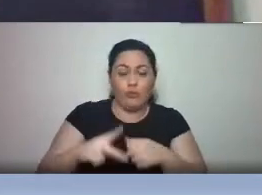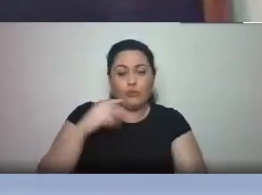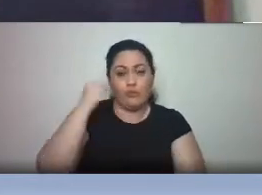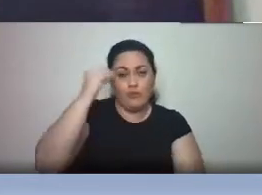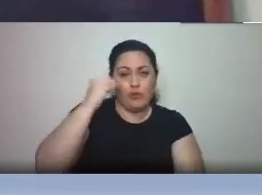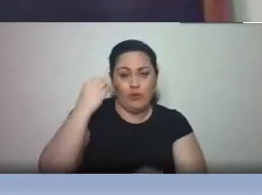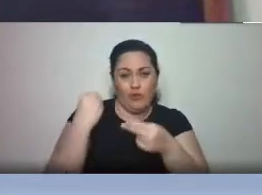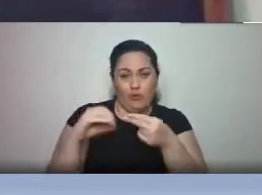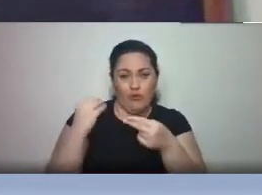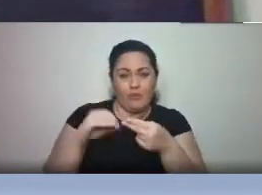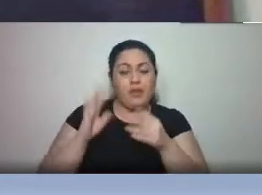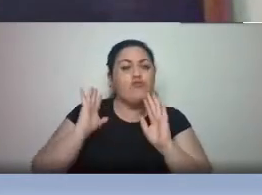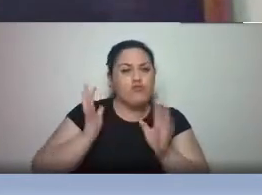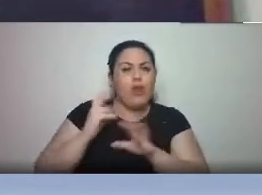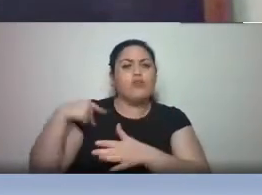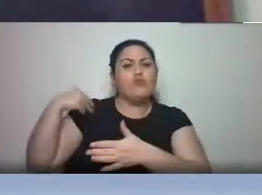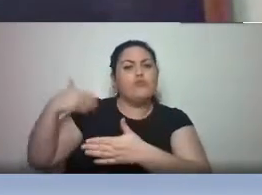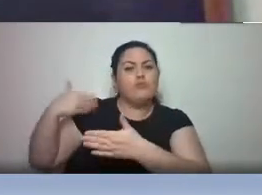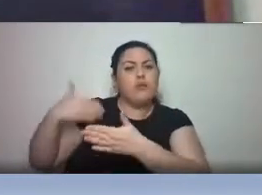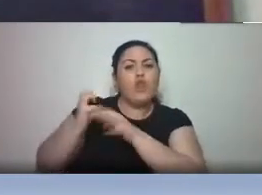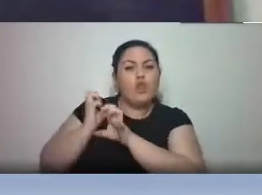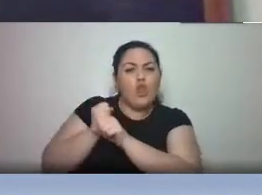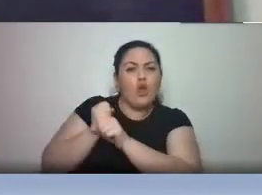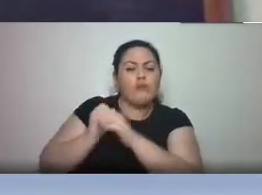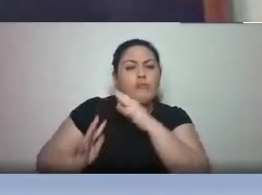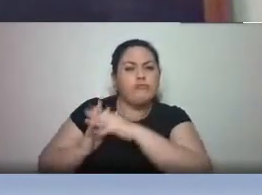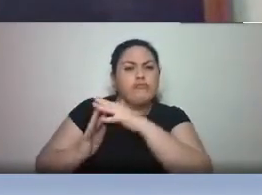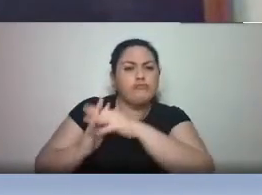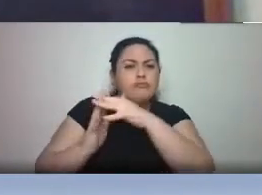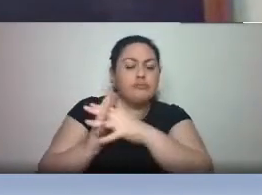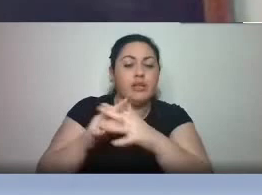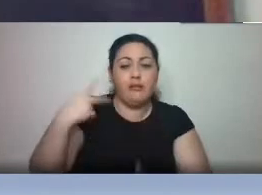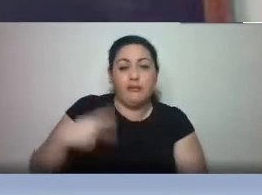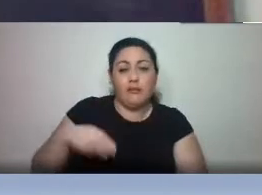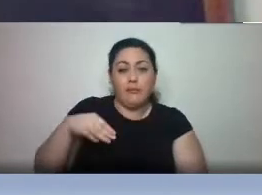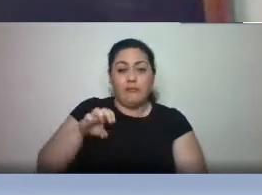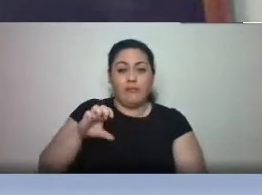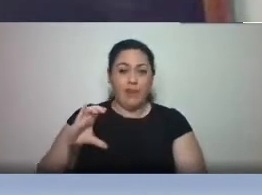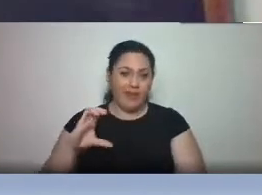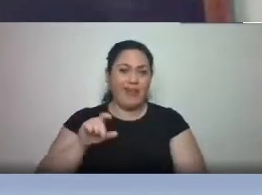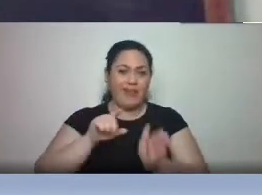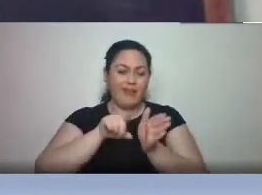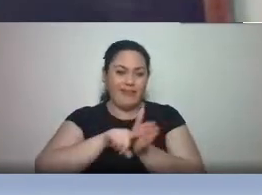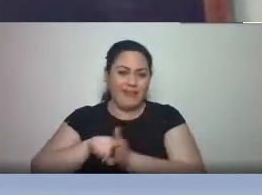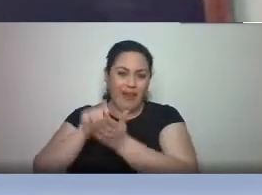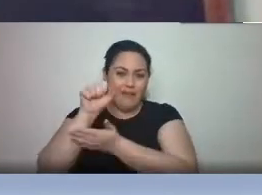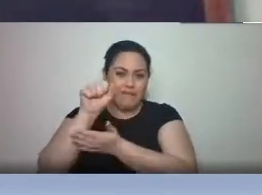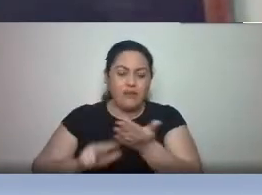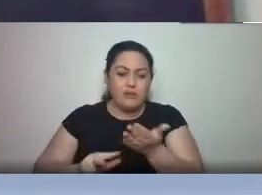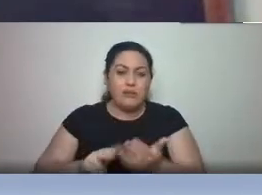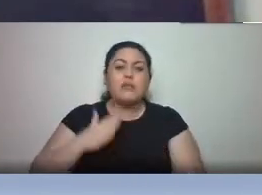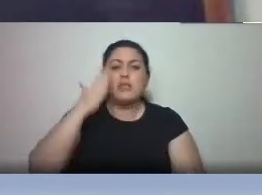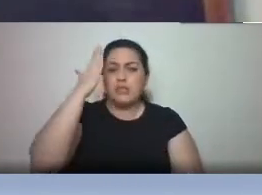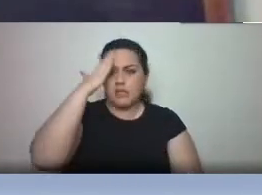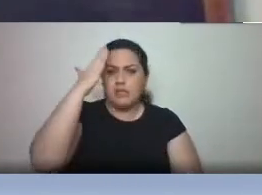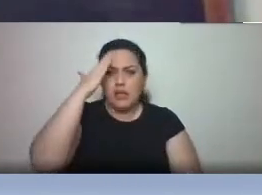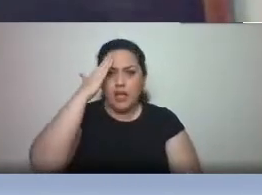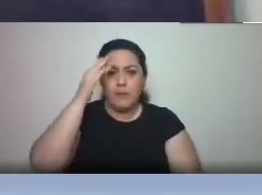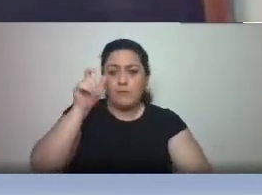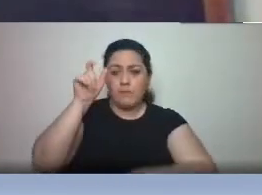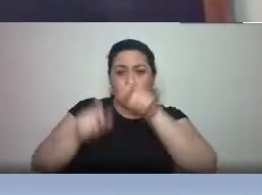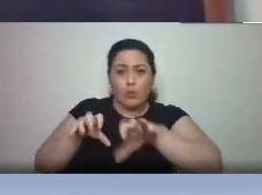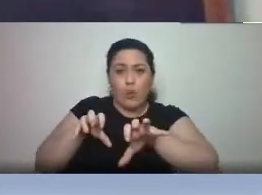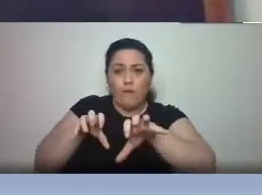historicamente obtido notas máximas nas avaliações do MEC. E sabemos da ampla inserção profissional dos nossos egressos